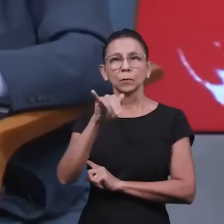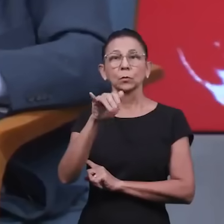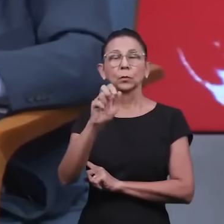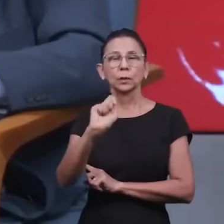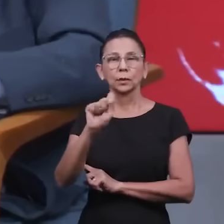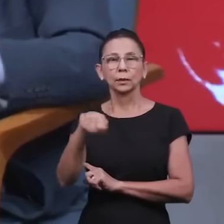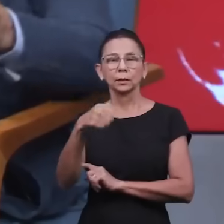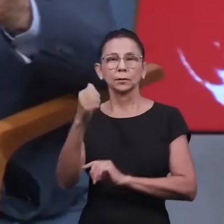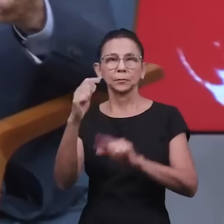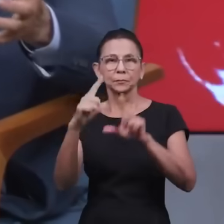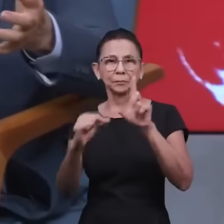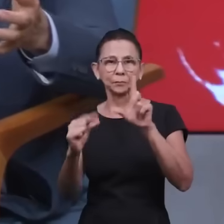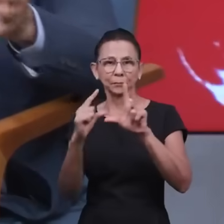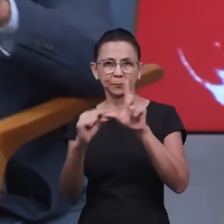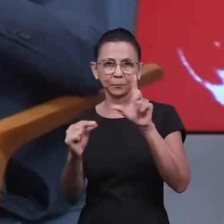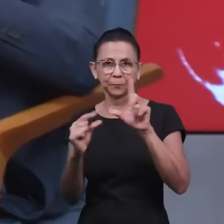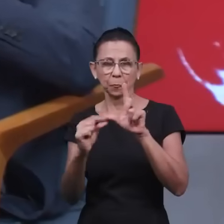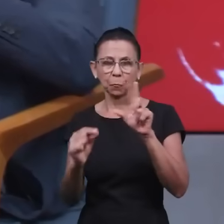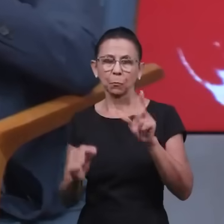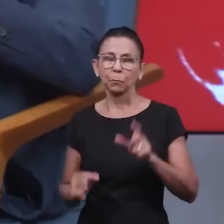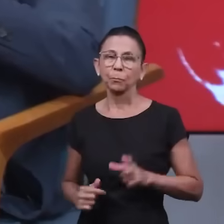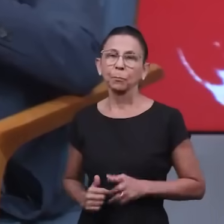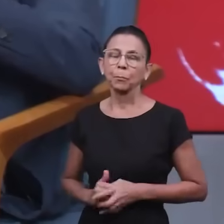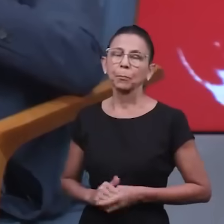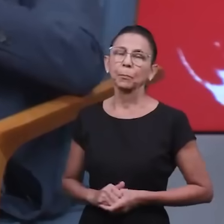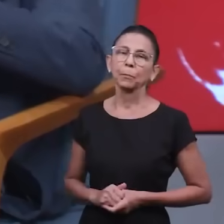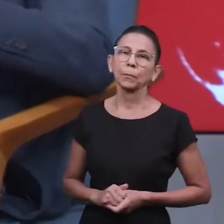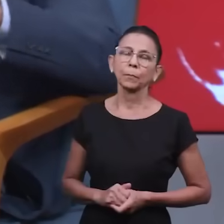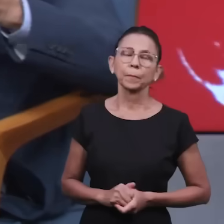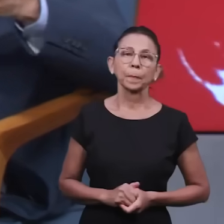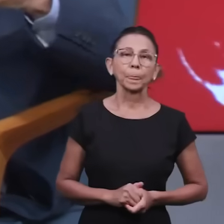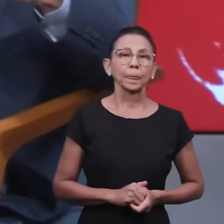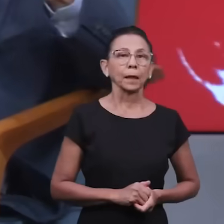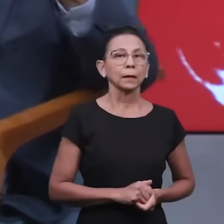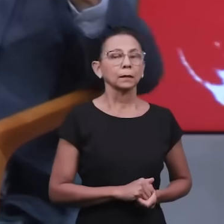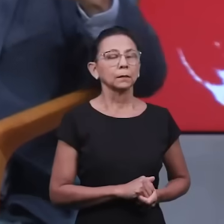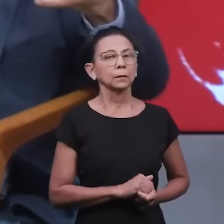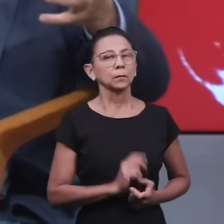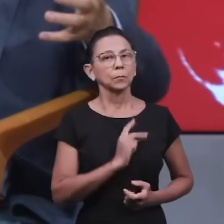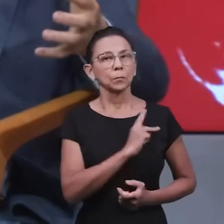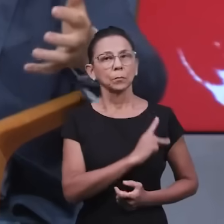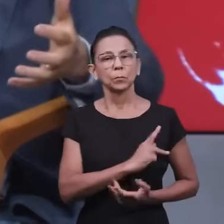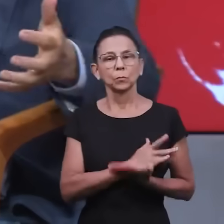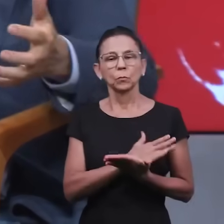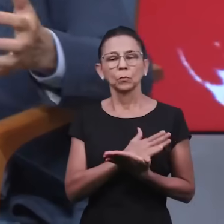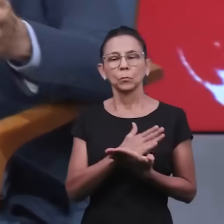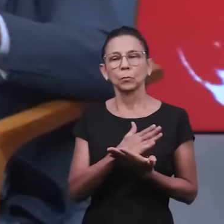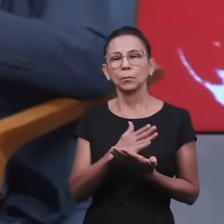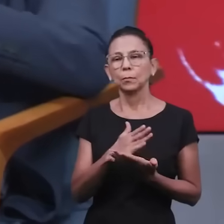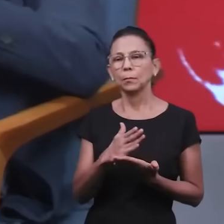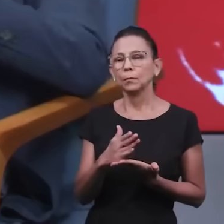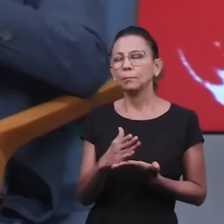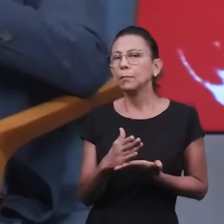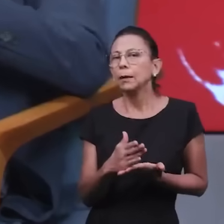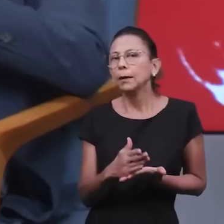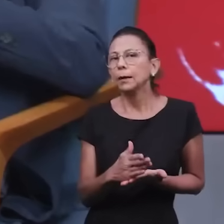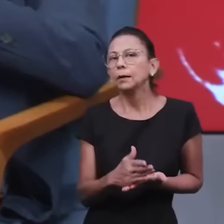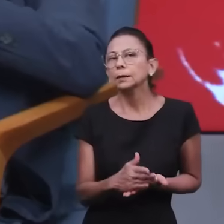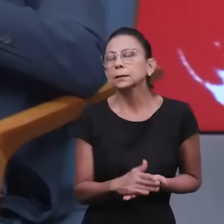conhecimento da igreja. E ali em Antioquia, então ele começa a descrever